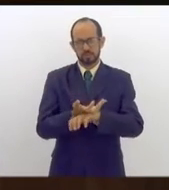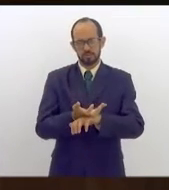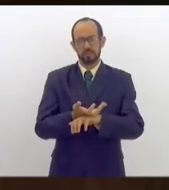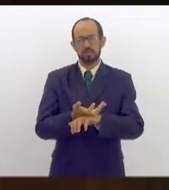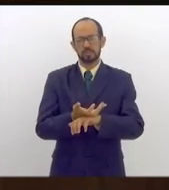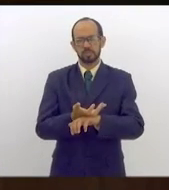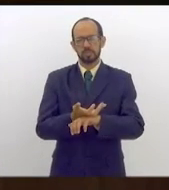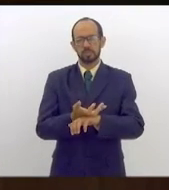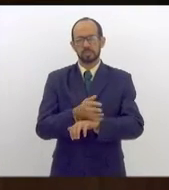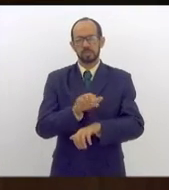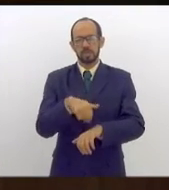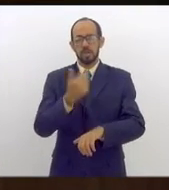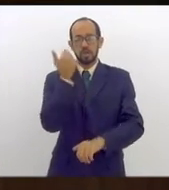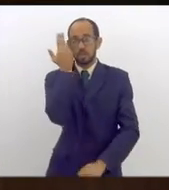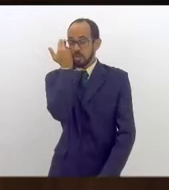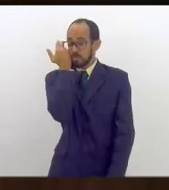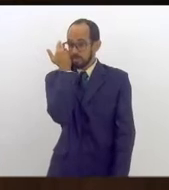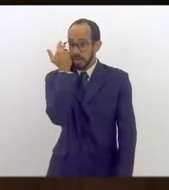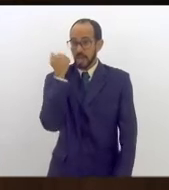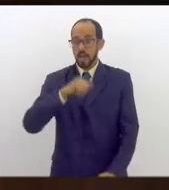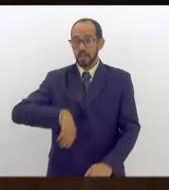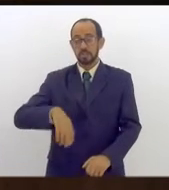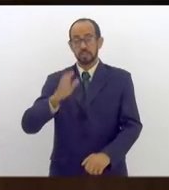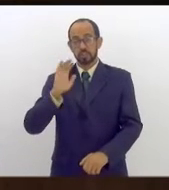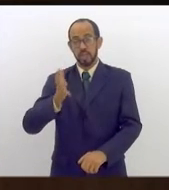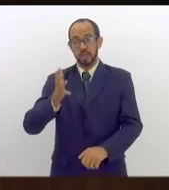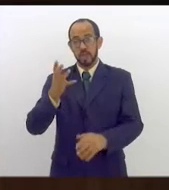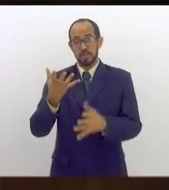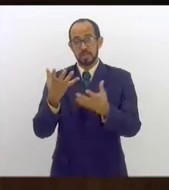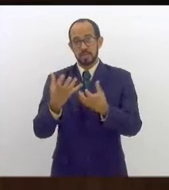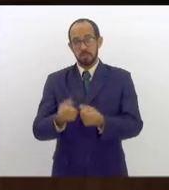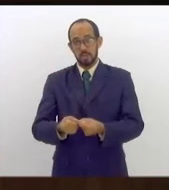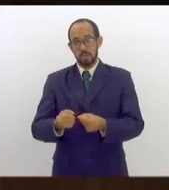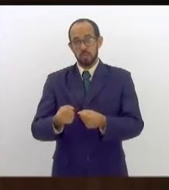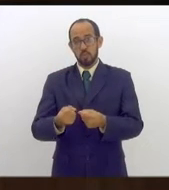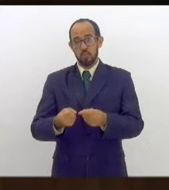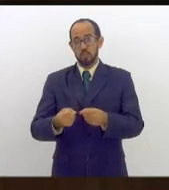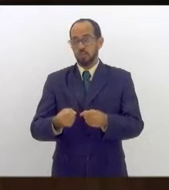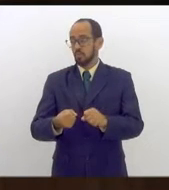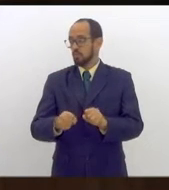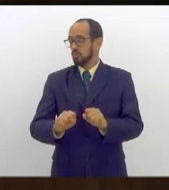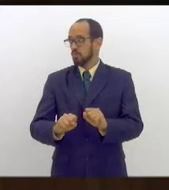O projeto do deputado Eliomar Coelho já recebeu